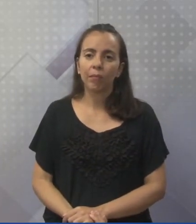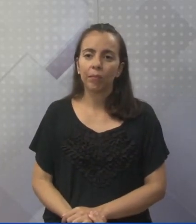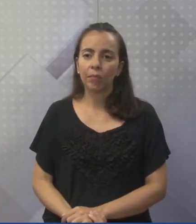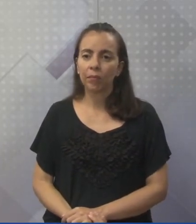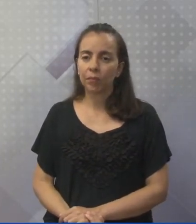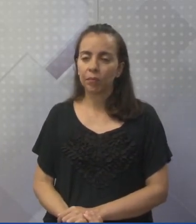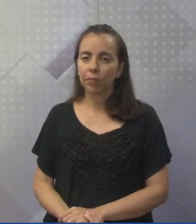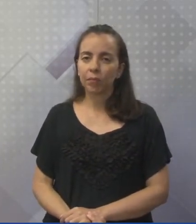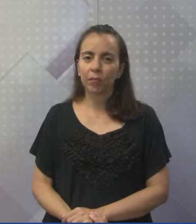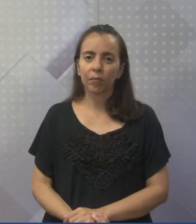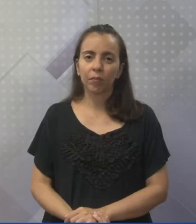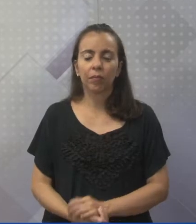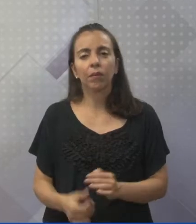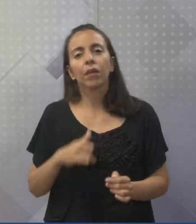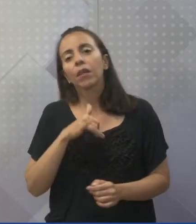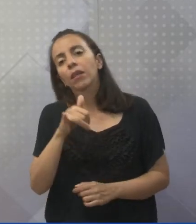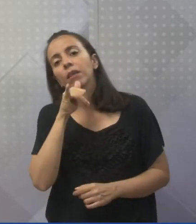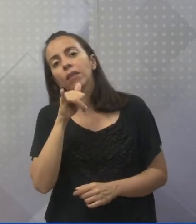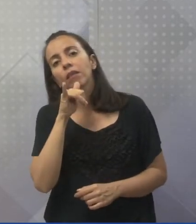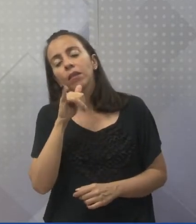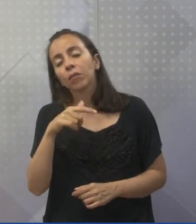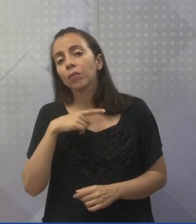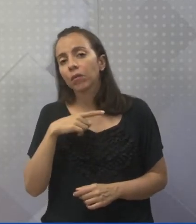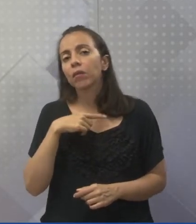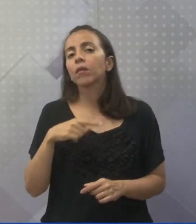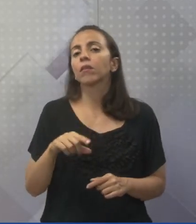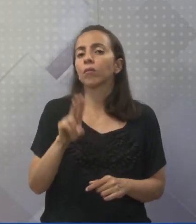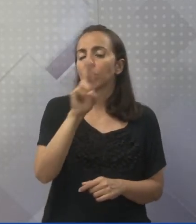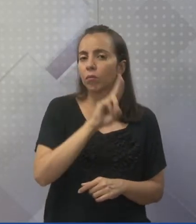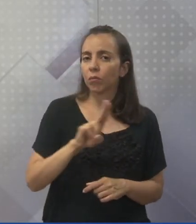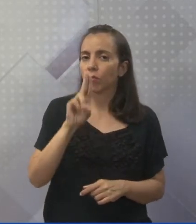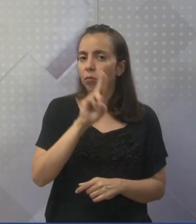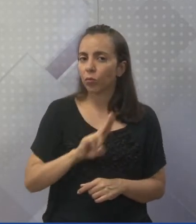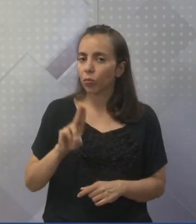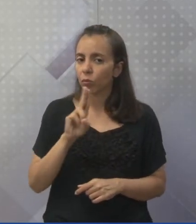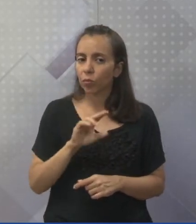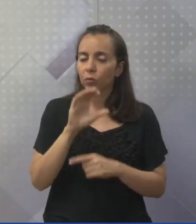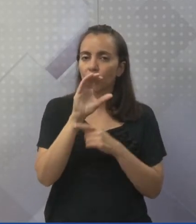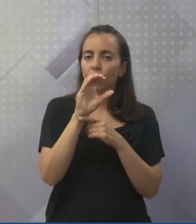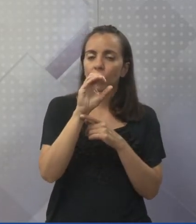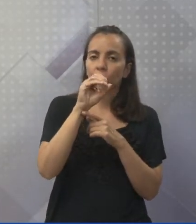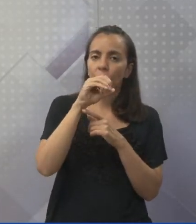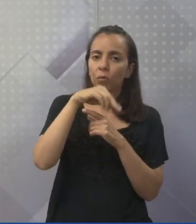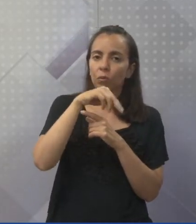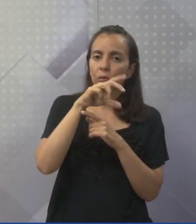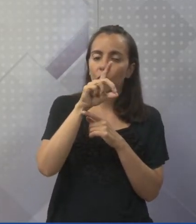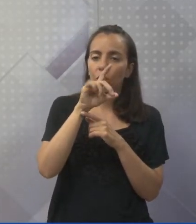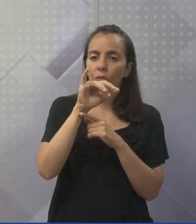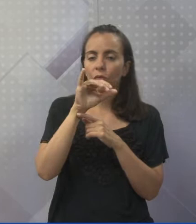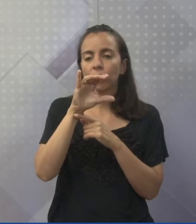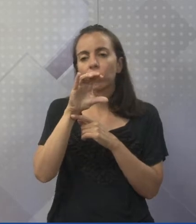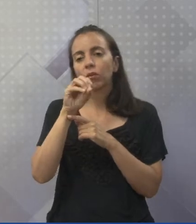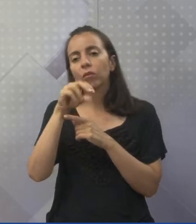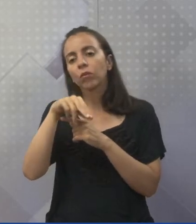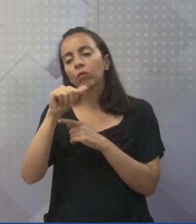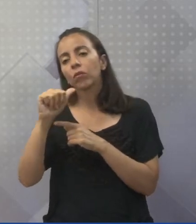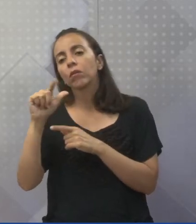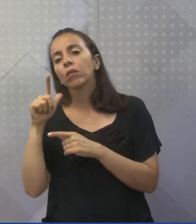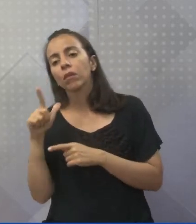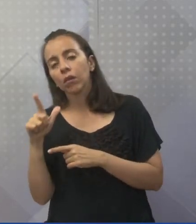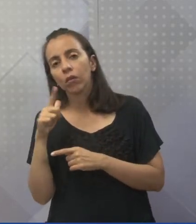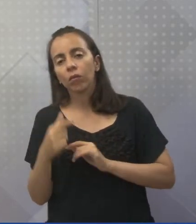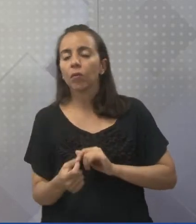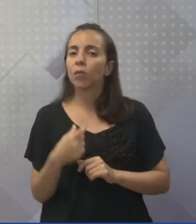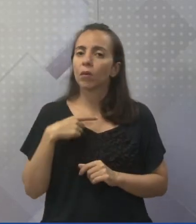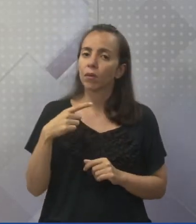Então, aí eu tenho some examples involving conditional would. Alguns exemplos envolvendo conditional would. Como eu falei,